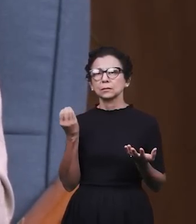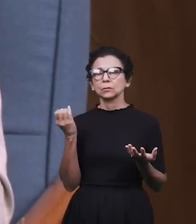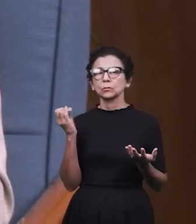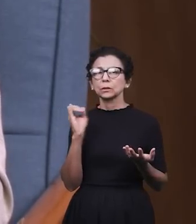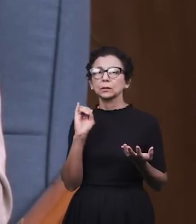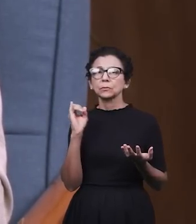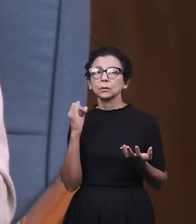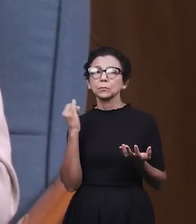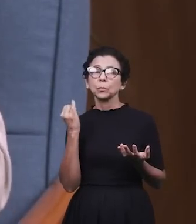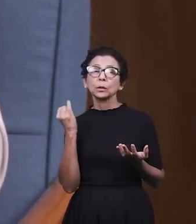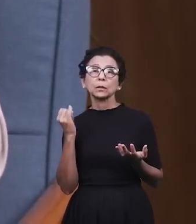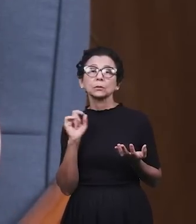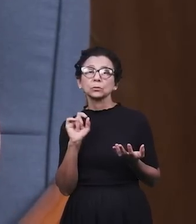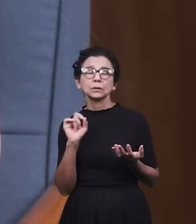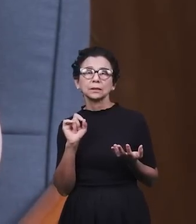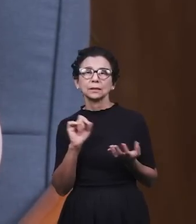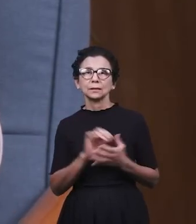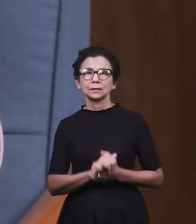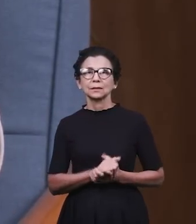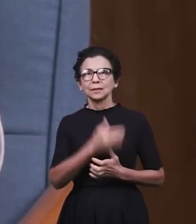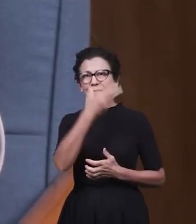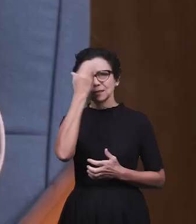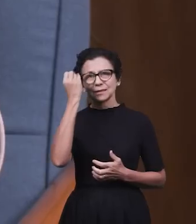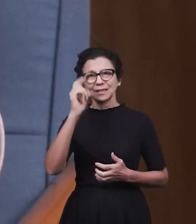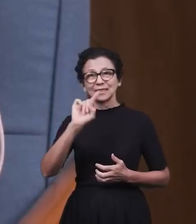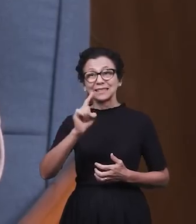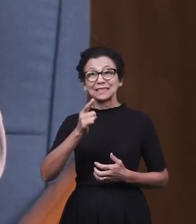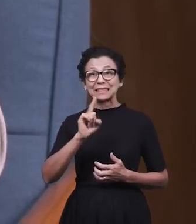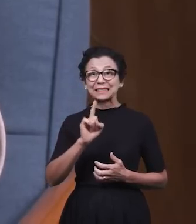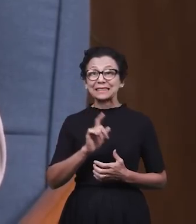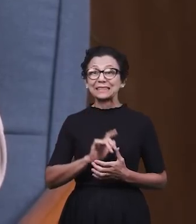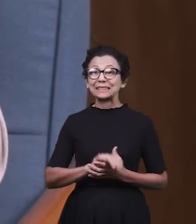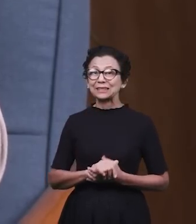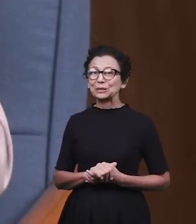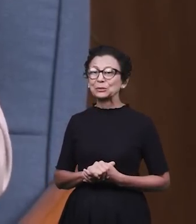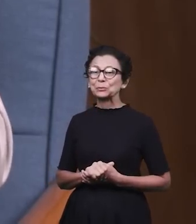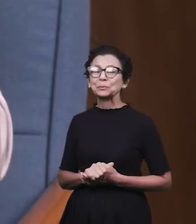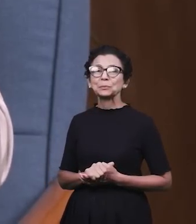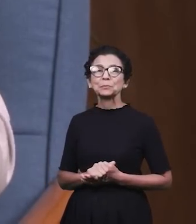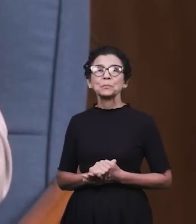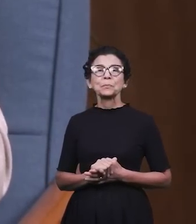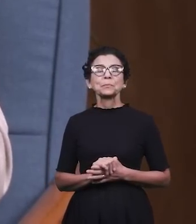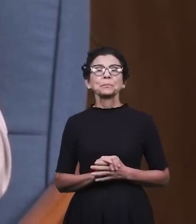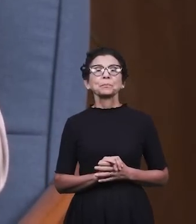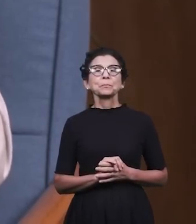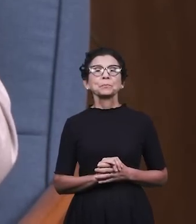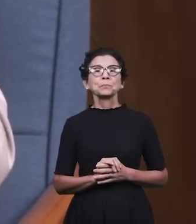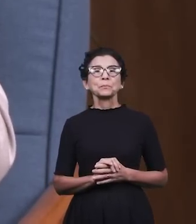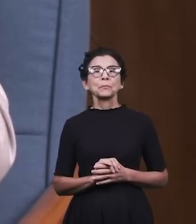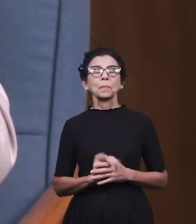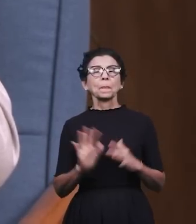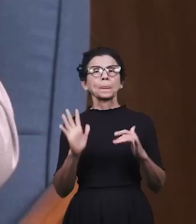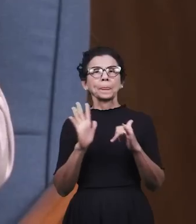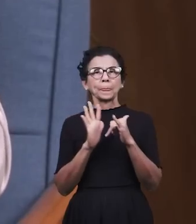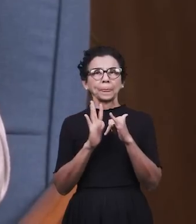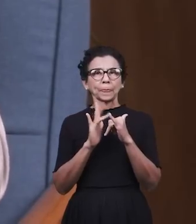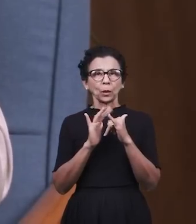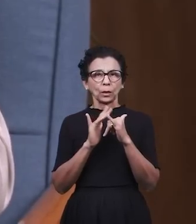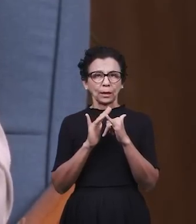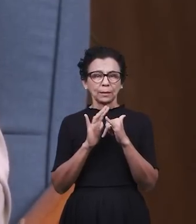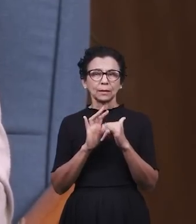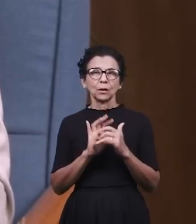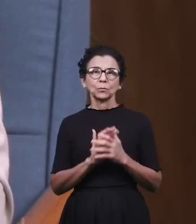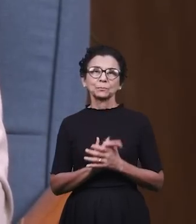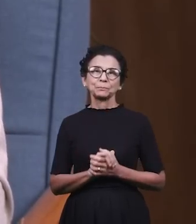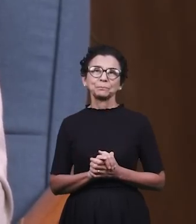vai ser abordado. Mas não deixe de fazer esse comentário, porque isso faz com que o canal, não só esse programa, mas o